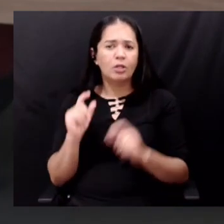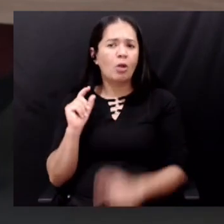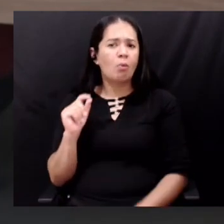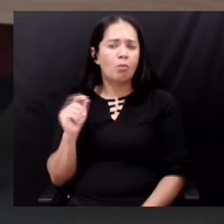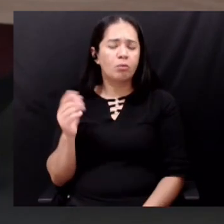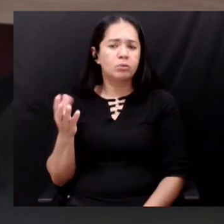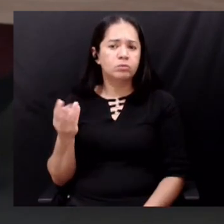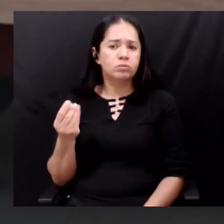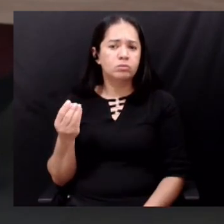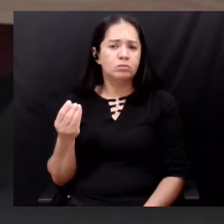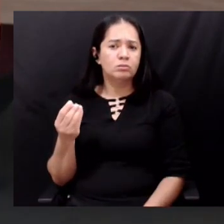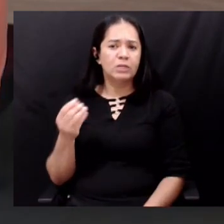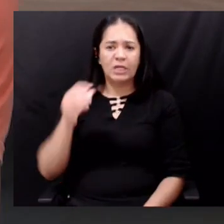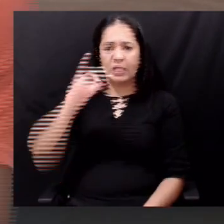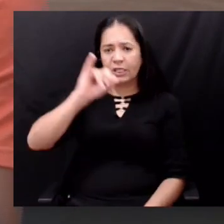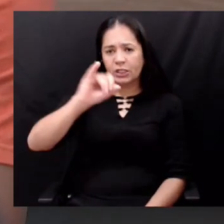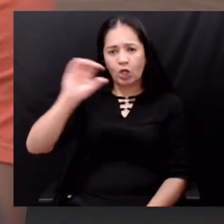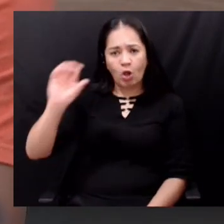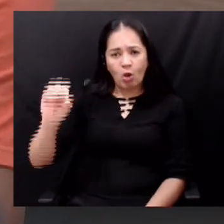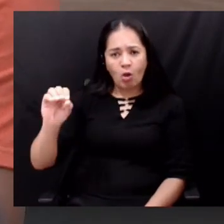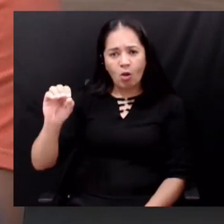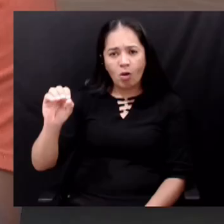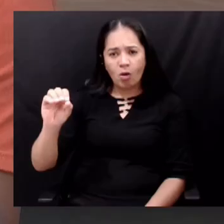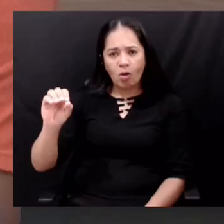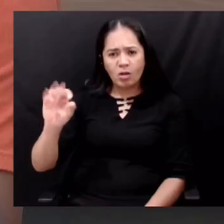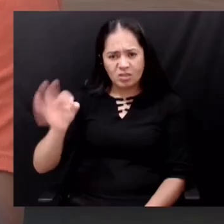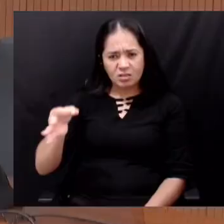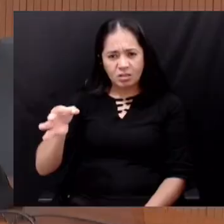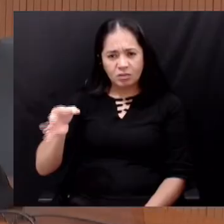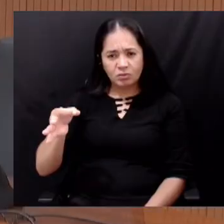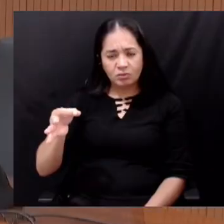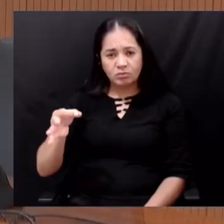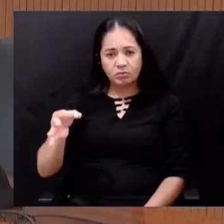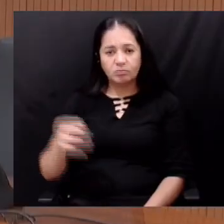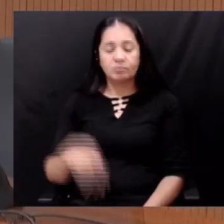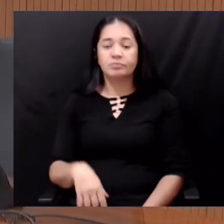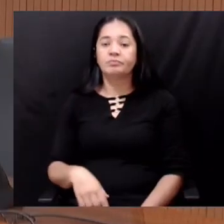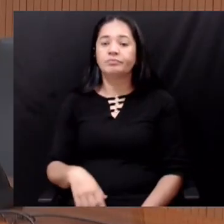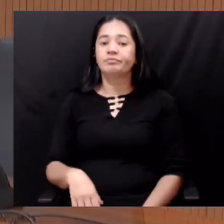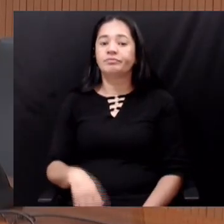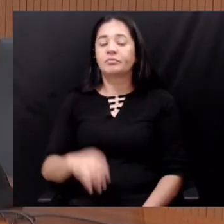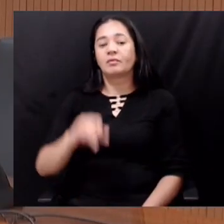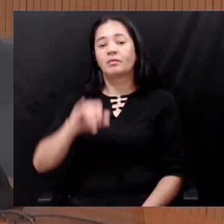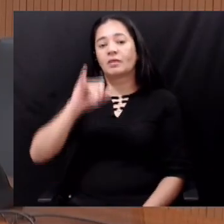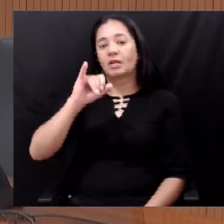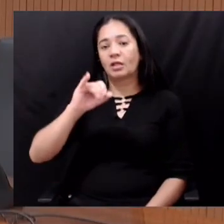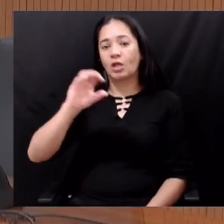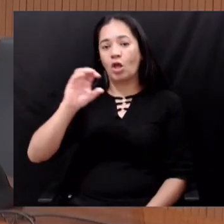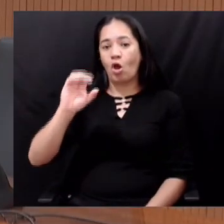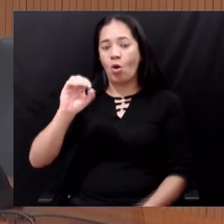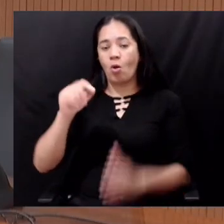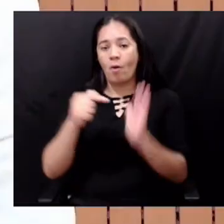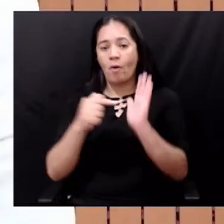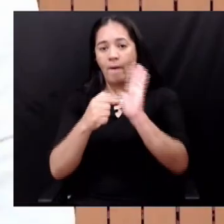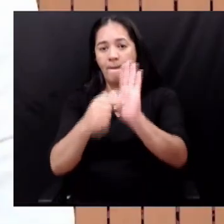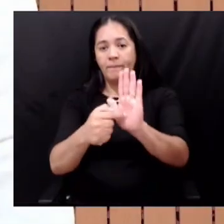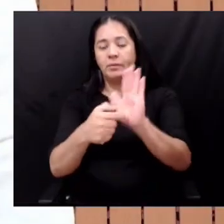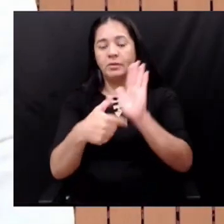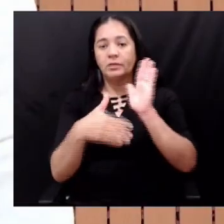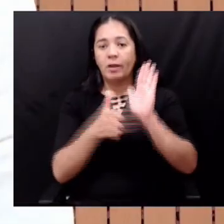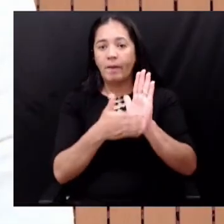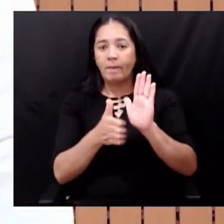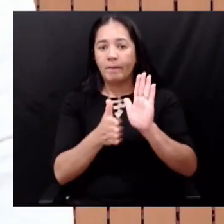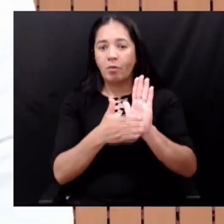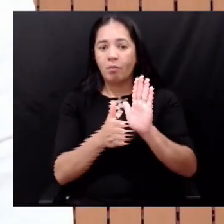IO, ou eu estou enganado? A IO, ela apresenta a proposta e o